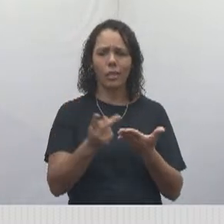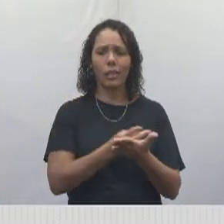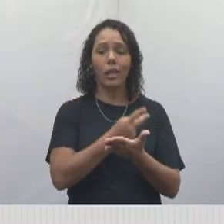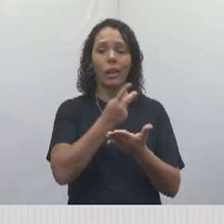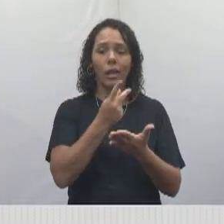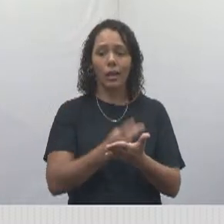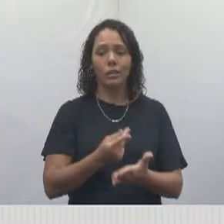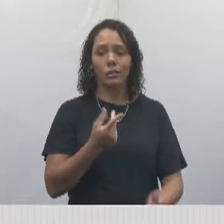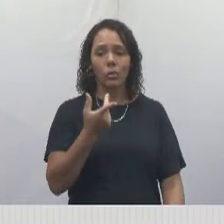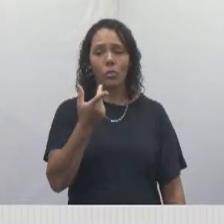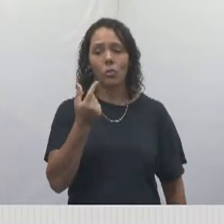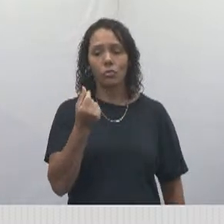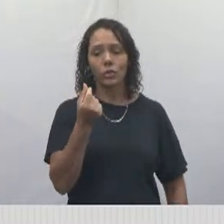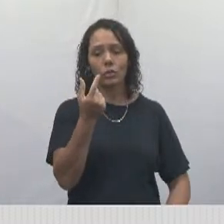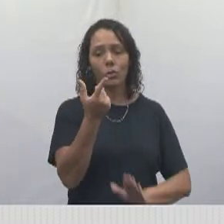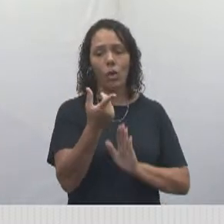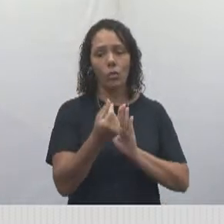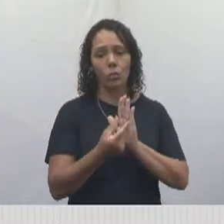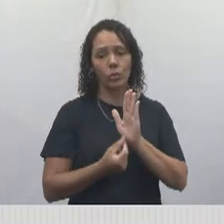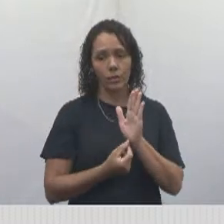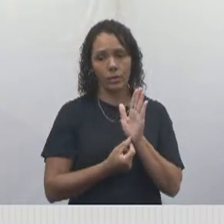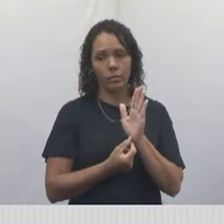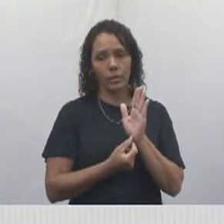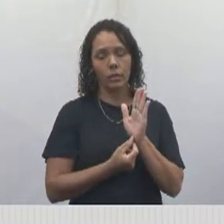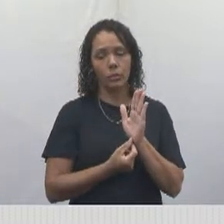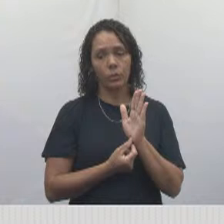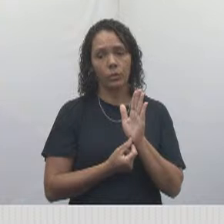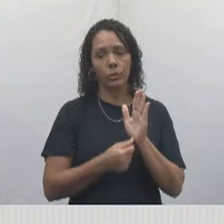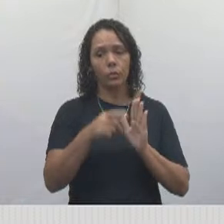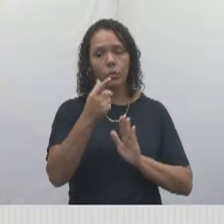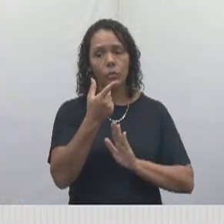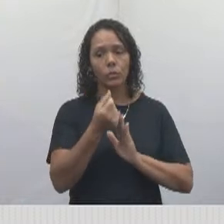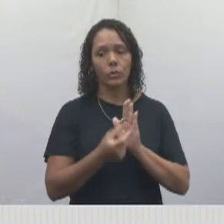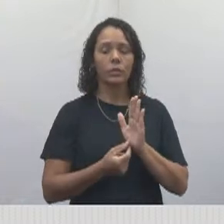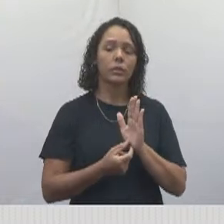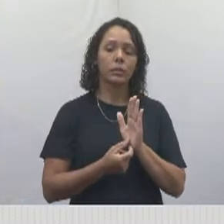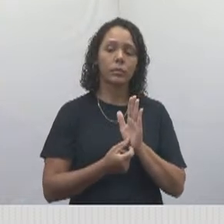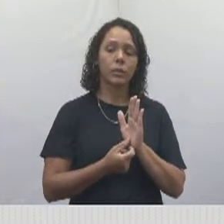do município, e as contas do município são